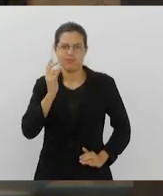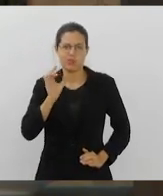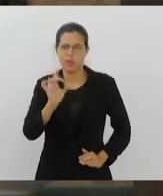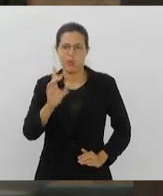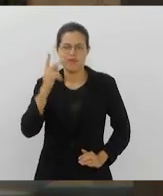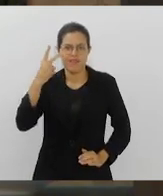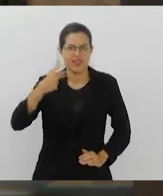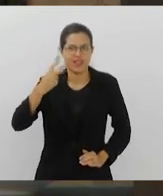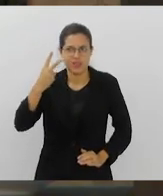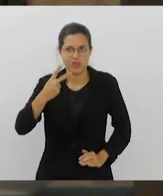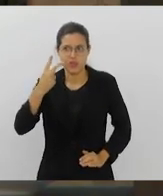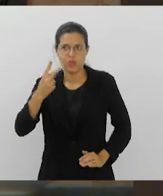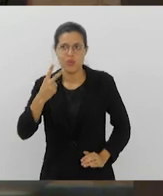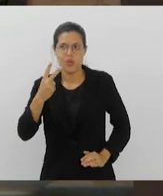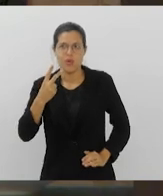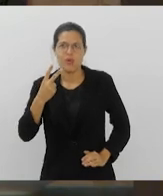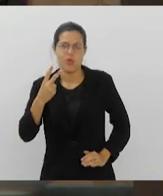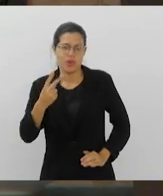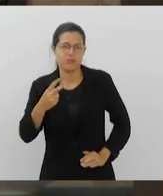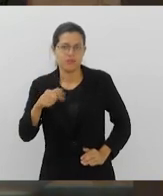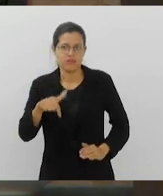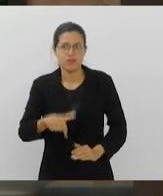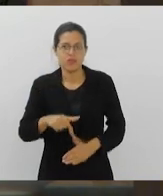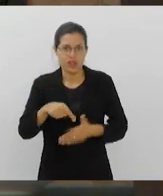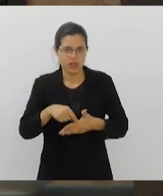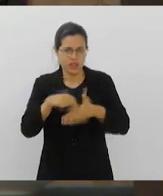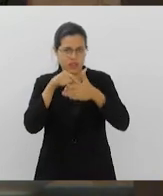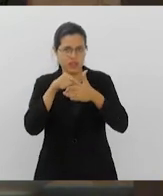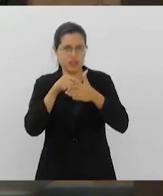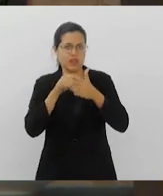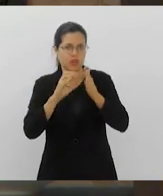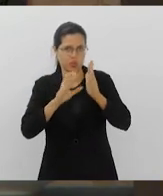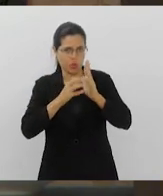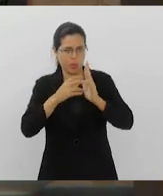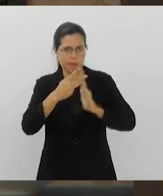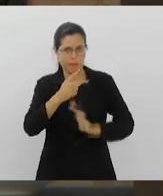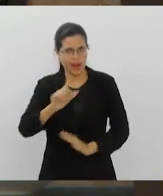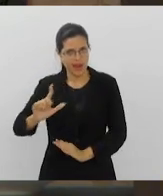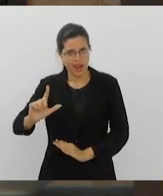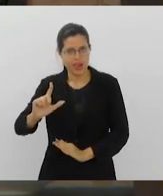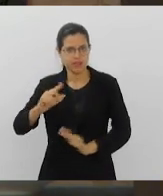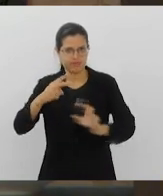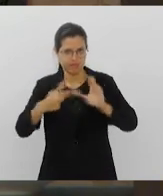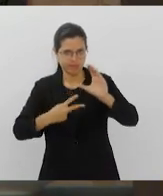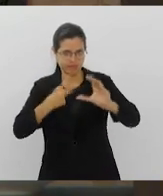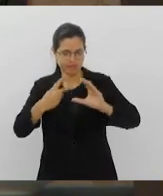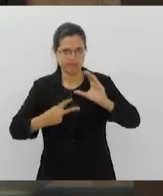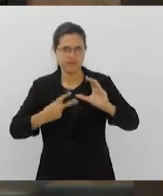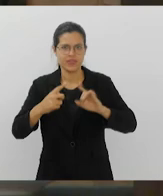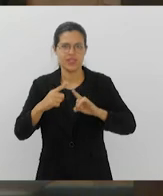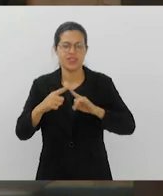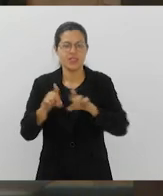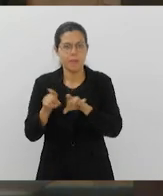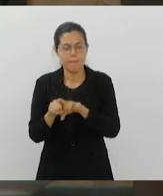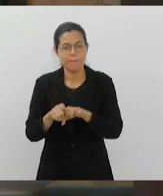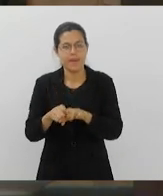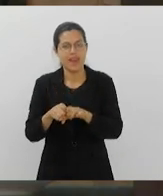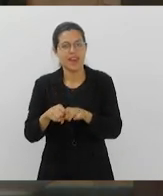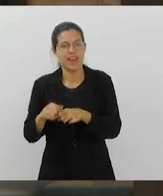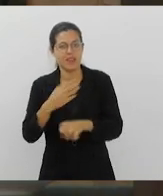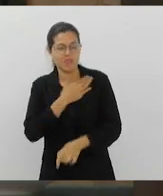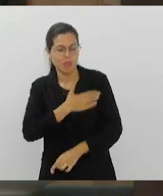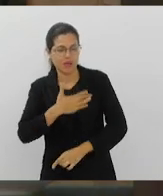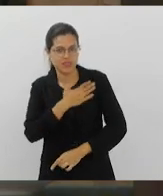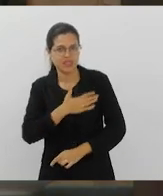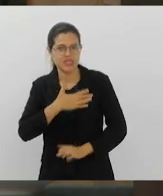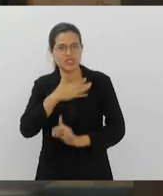ser um dos 51 vereadores dessa casa, líder do PL na Câmara de Vereadores, e ter a honra de poder prestar essa